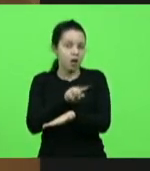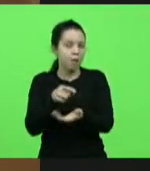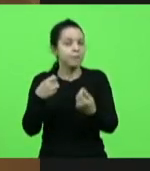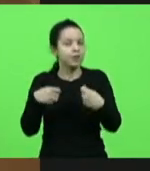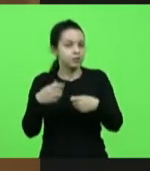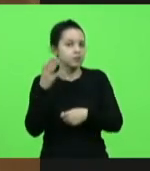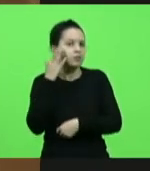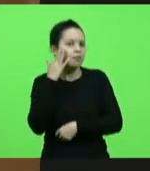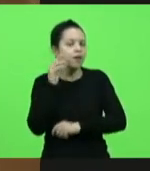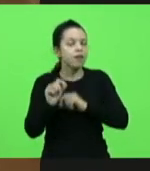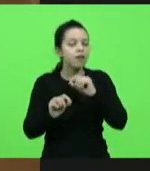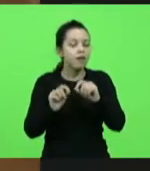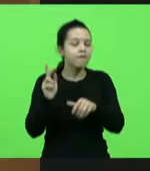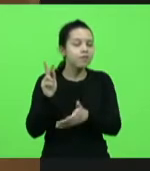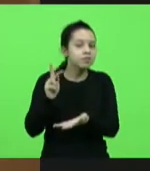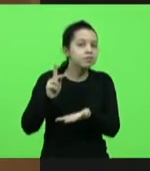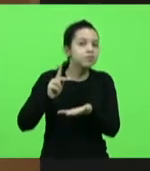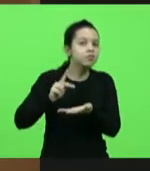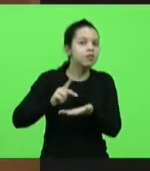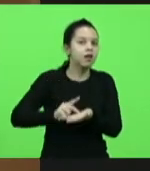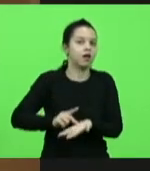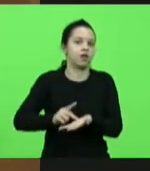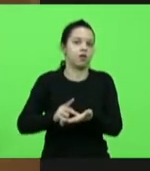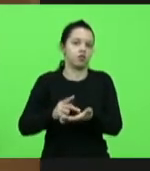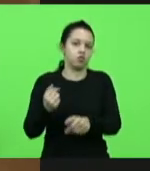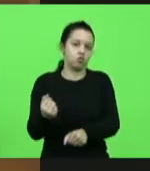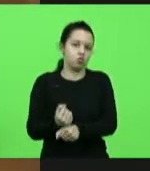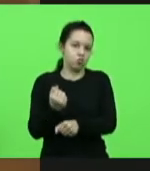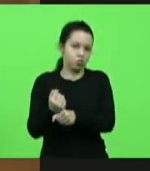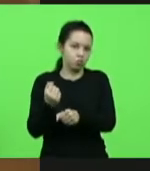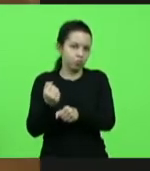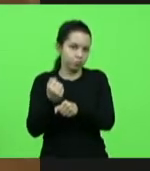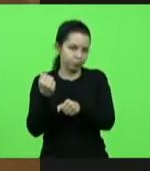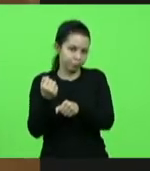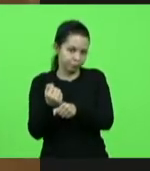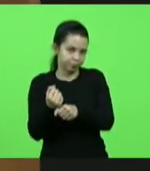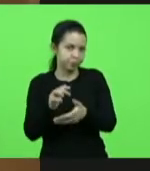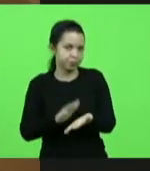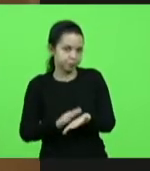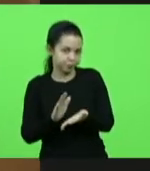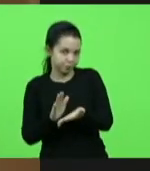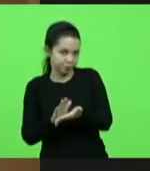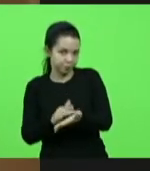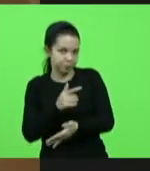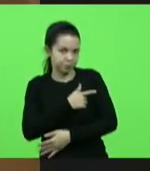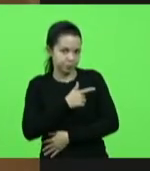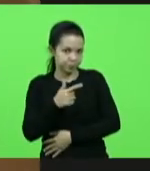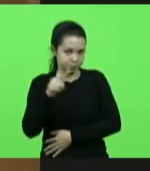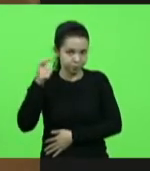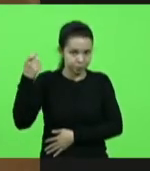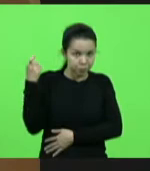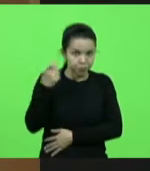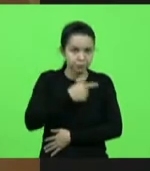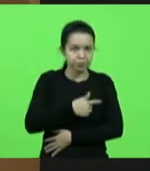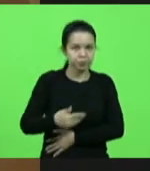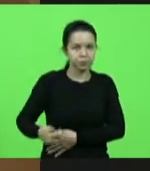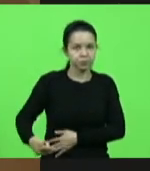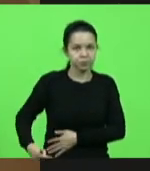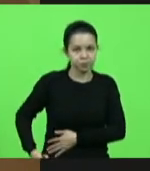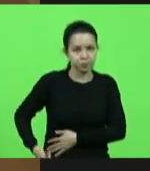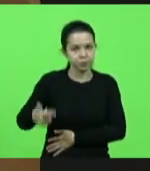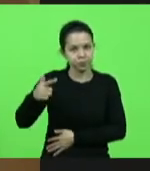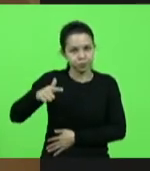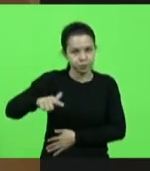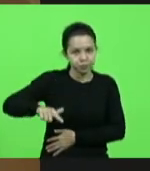quê e dá crédito também para quem construiu o quê. Então, parabéns aí ao governador Colombo, mais uma vez, pela revitalização da Jorge